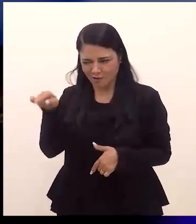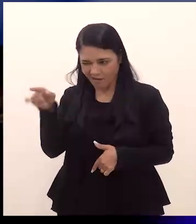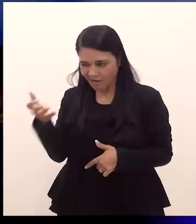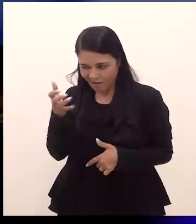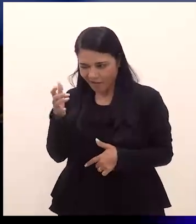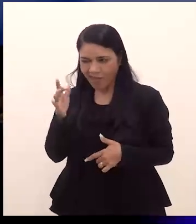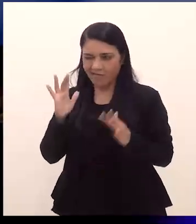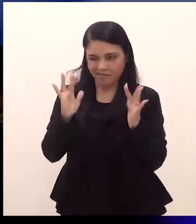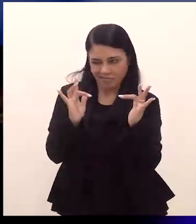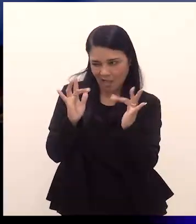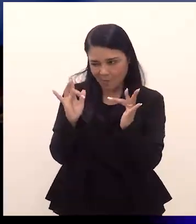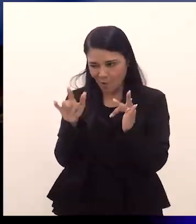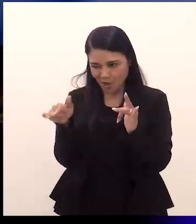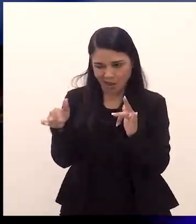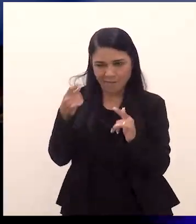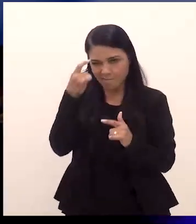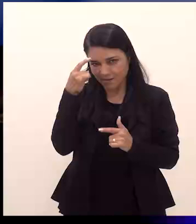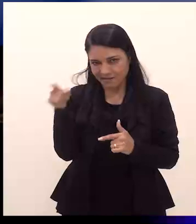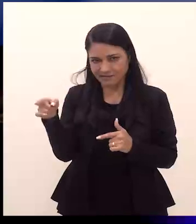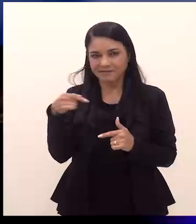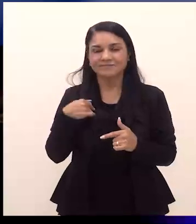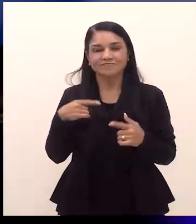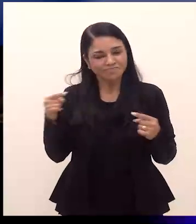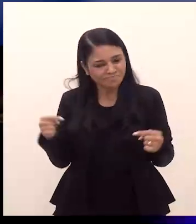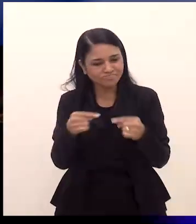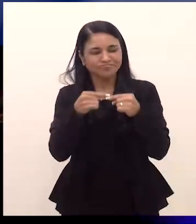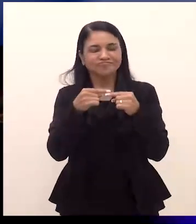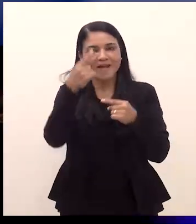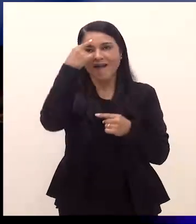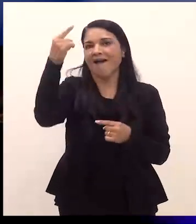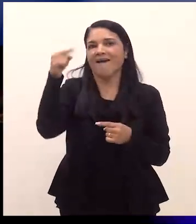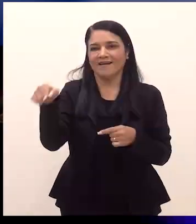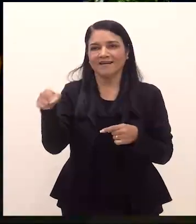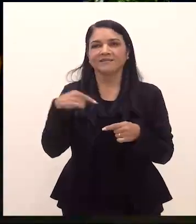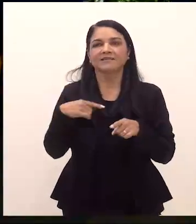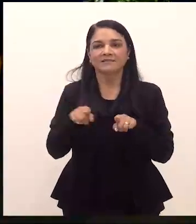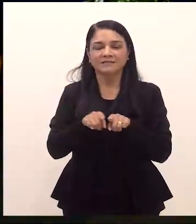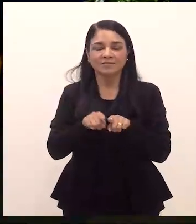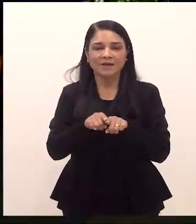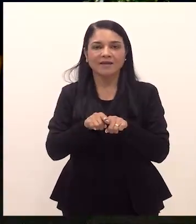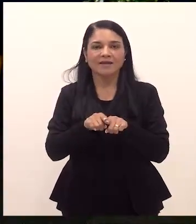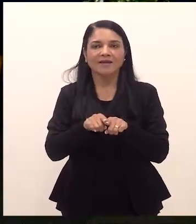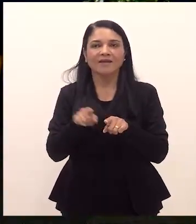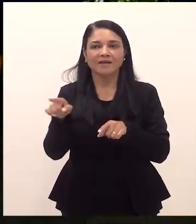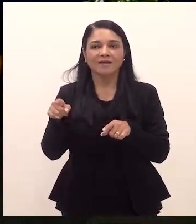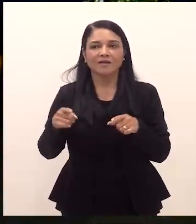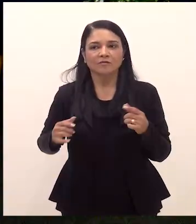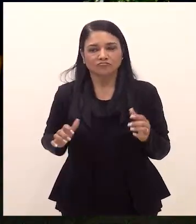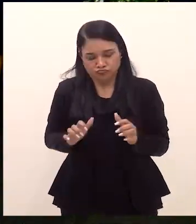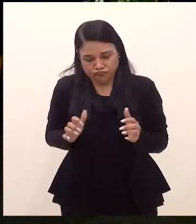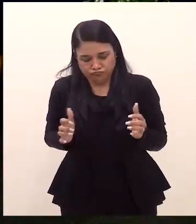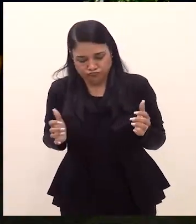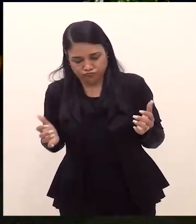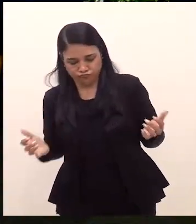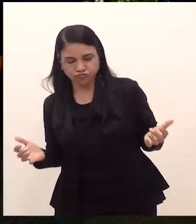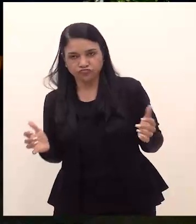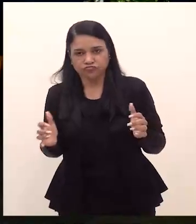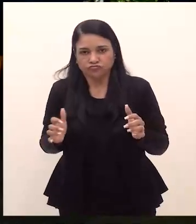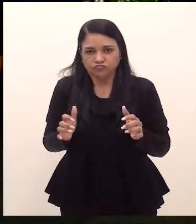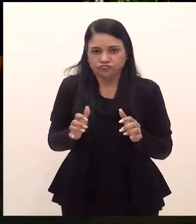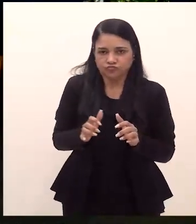ela só pensa em A gente já identificou. As pessoas identificam as melodias. Na hora. E ainda tem o fole, que é o que dá toda